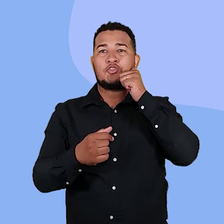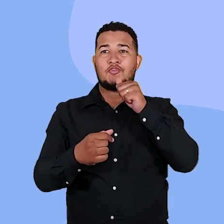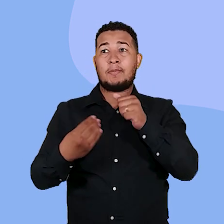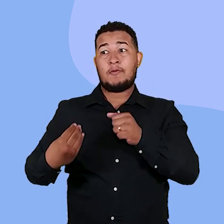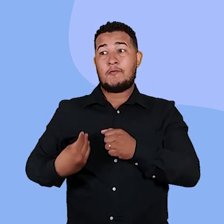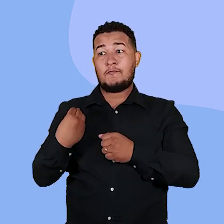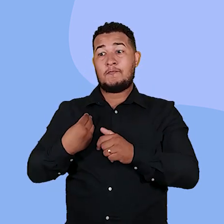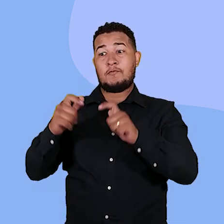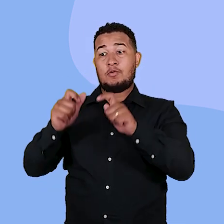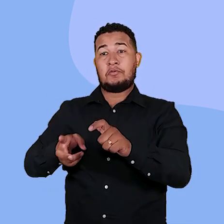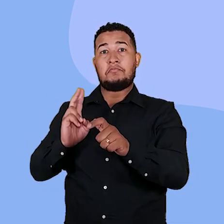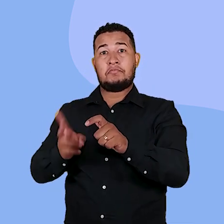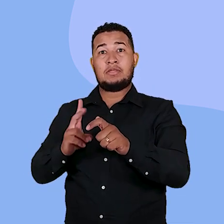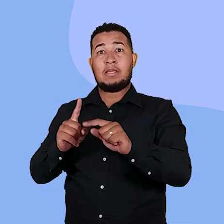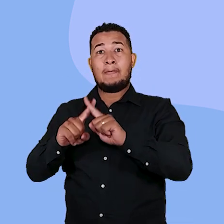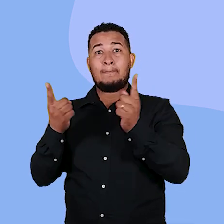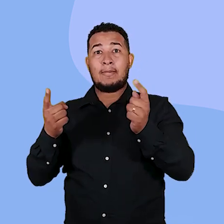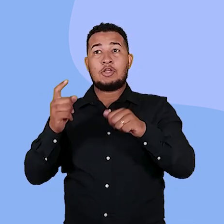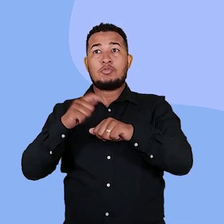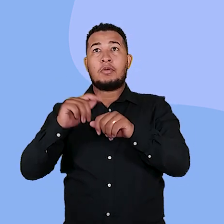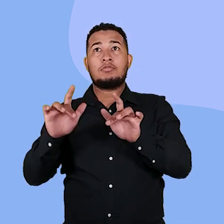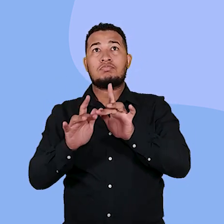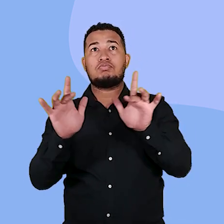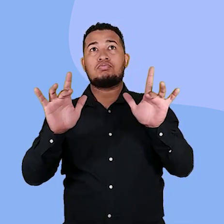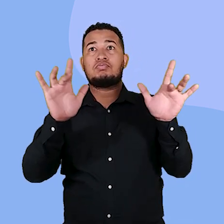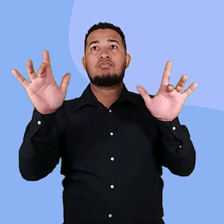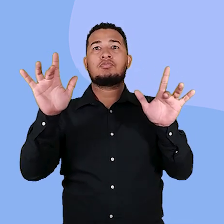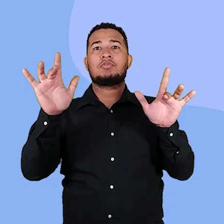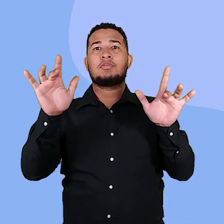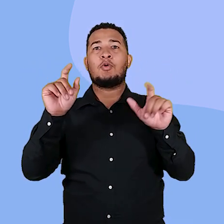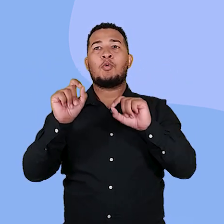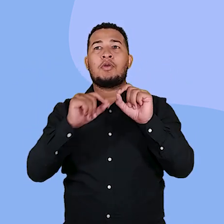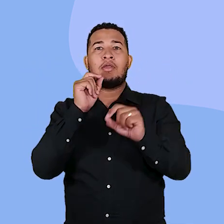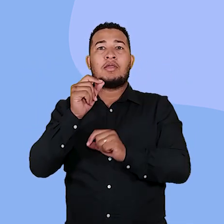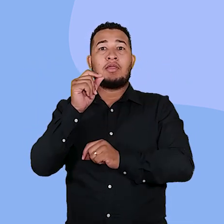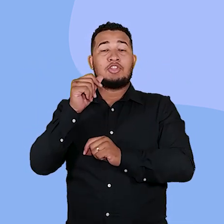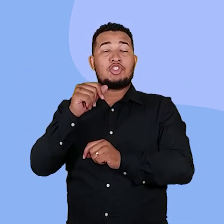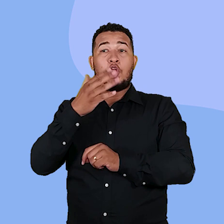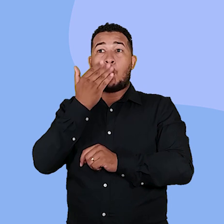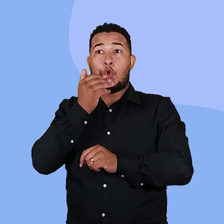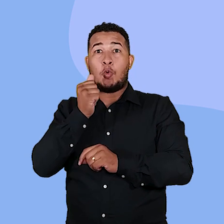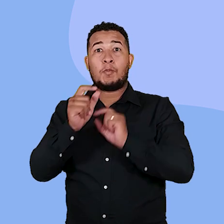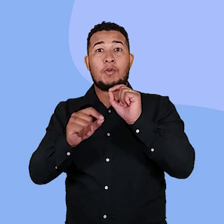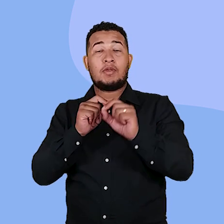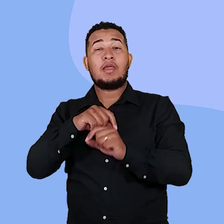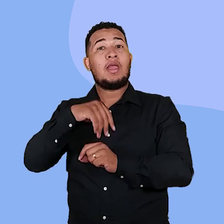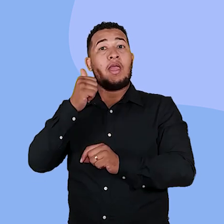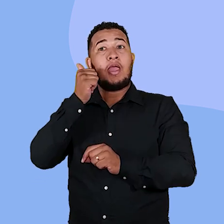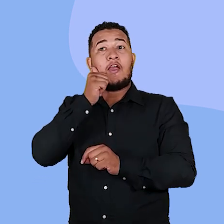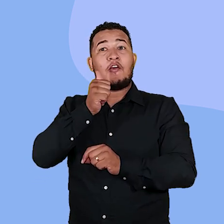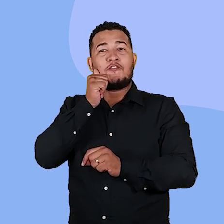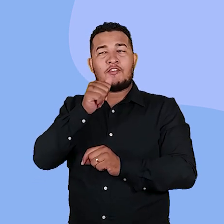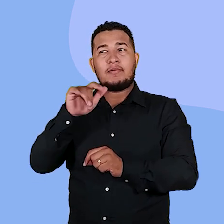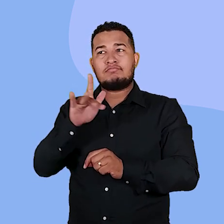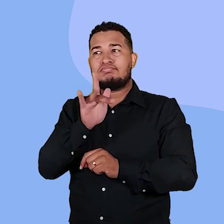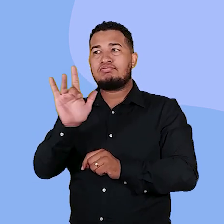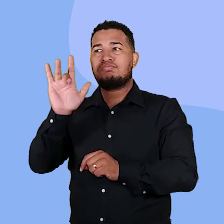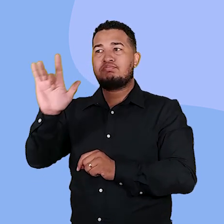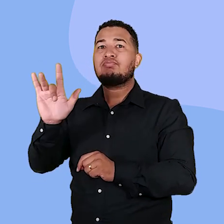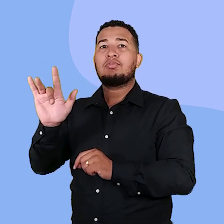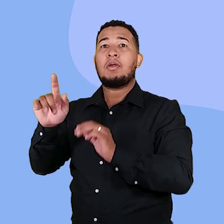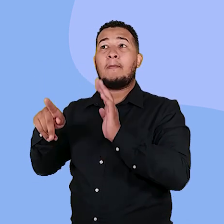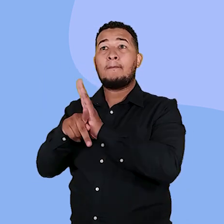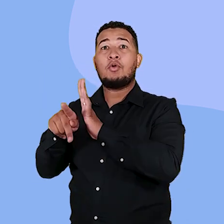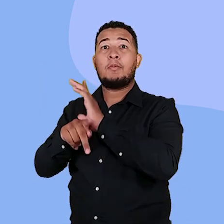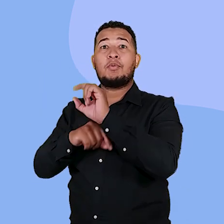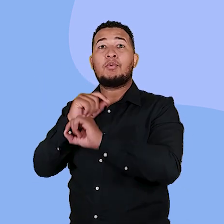fêmeas vivem no mesmo esconderijo. Porém, na hora de se alimentar, a fêmea busca o sangue de outros animais, enquanto